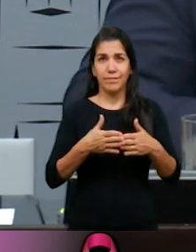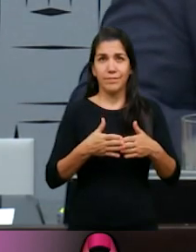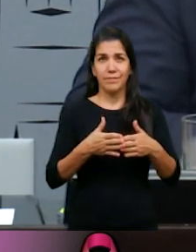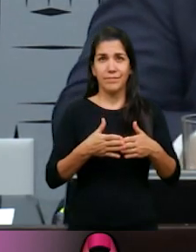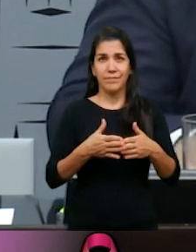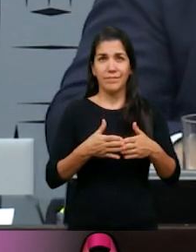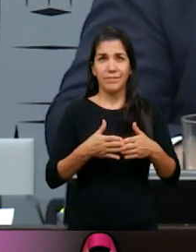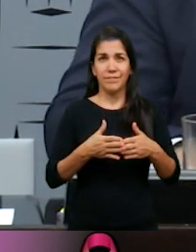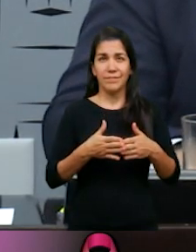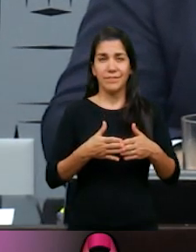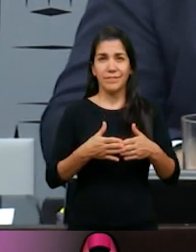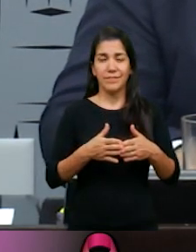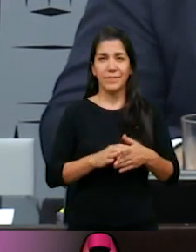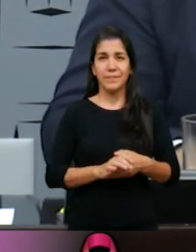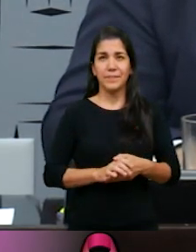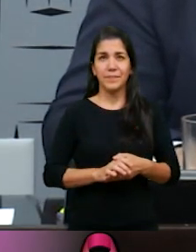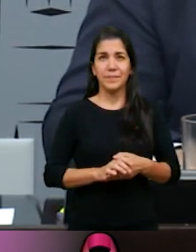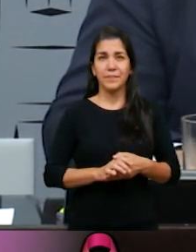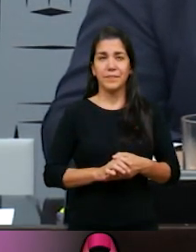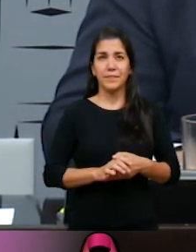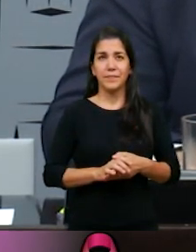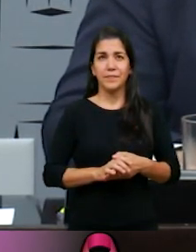um pouco, está prejudicando a leitura aqui.